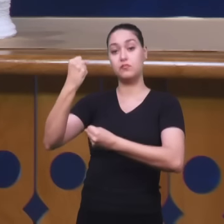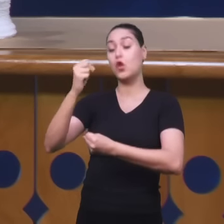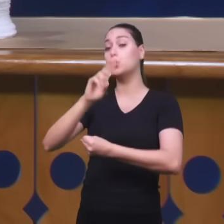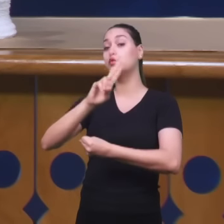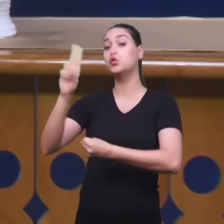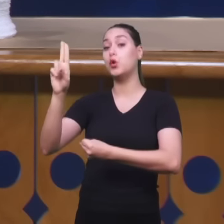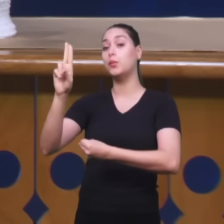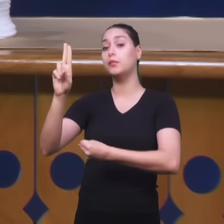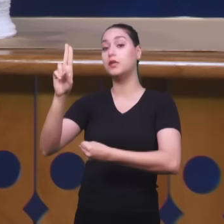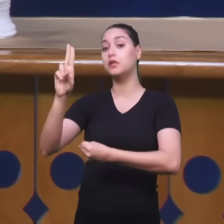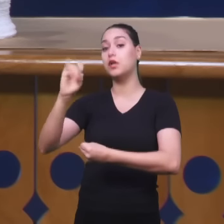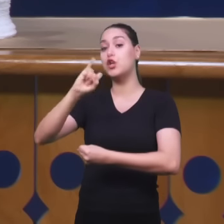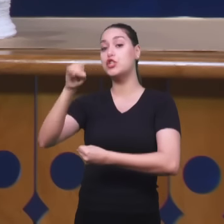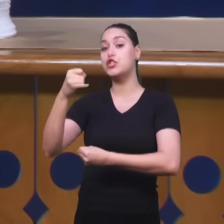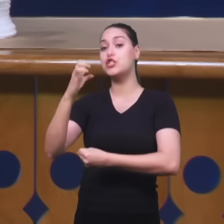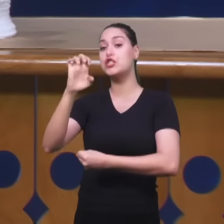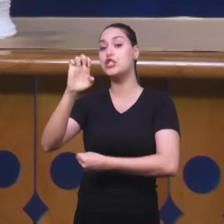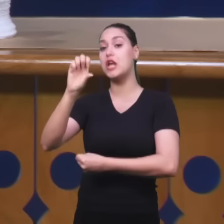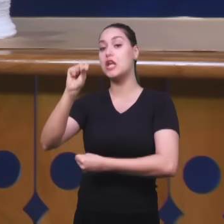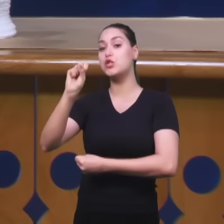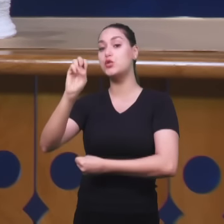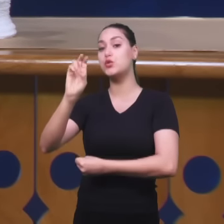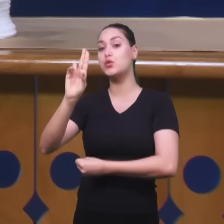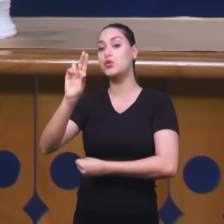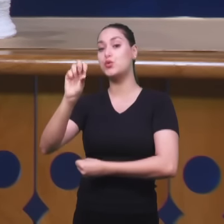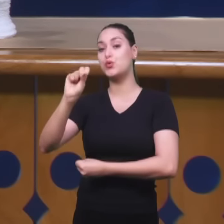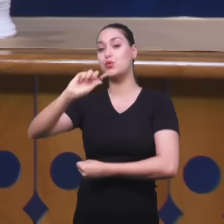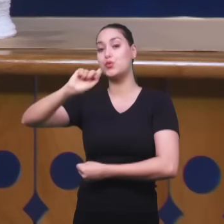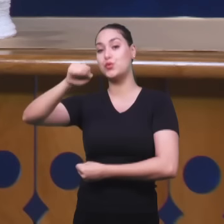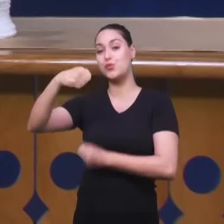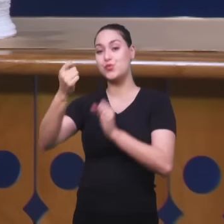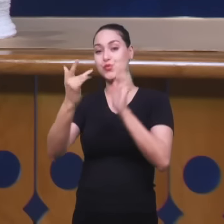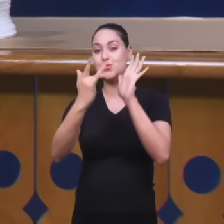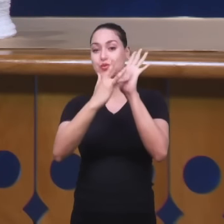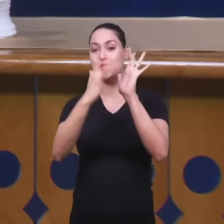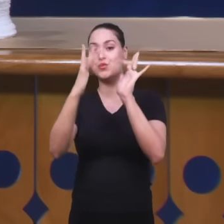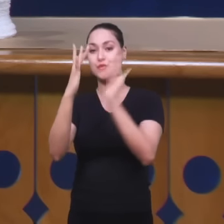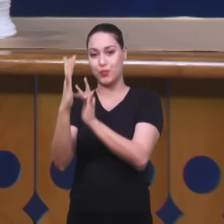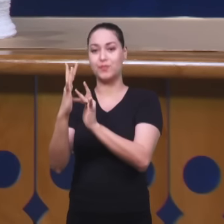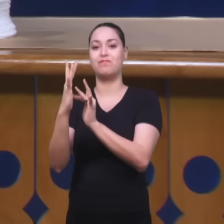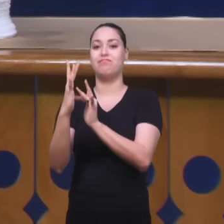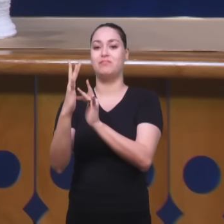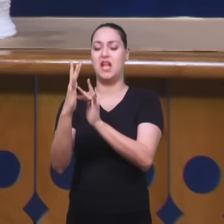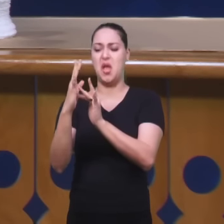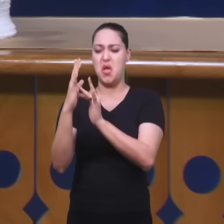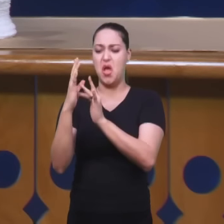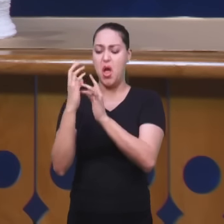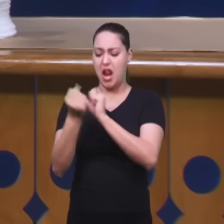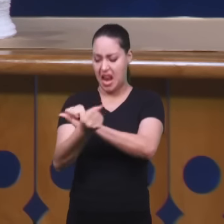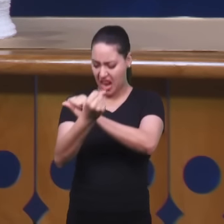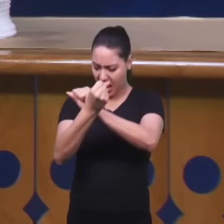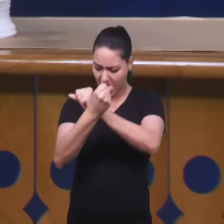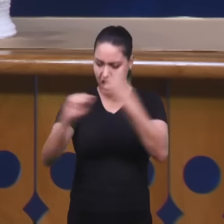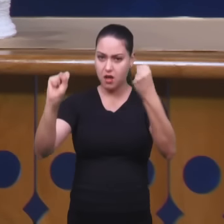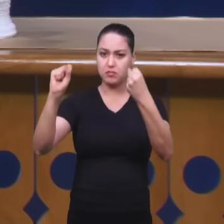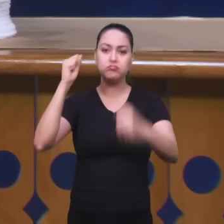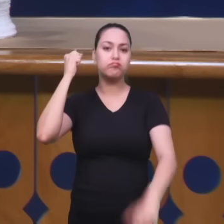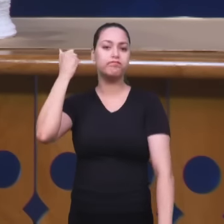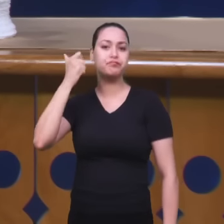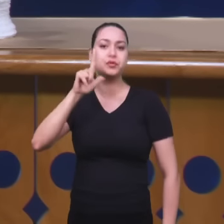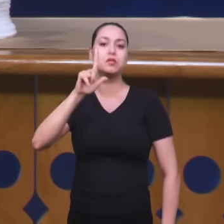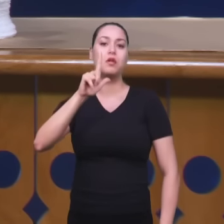É o Senhor Jesus O Senhor Jesus É aquele Que pode Libertar a alma Do homem Da prisão Como diz O